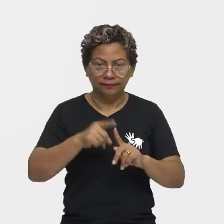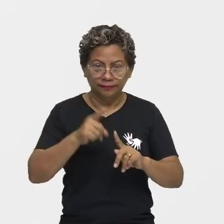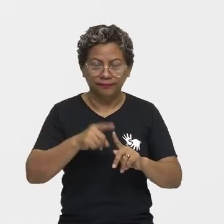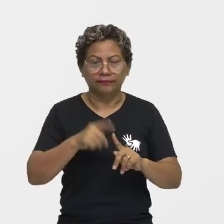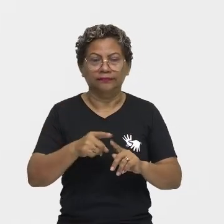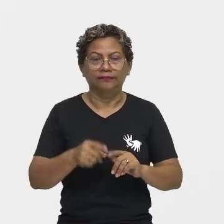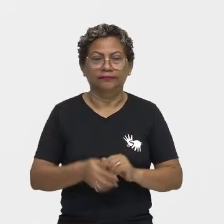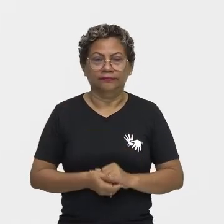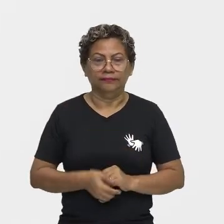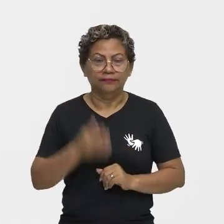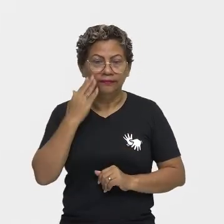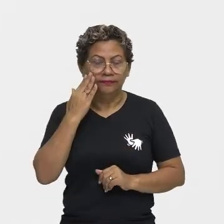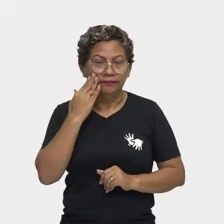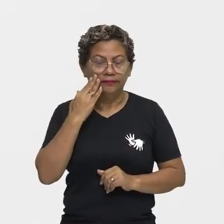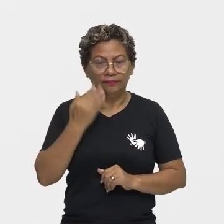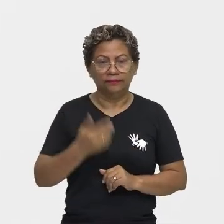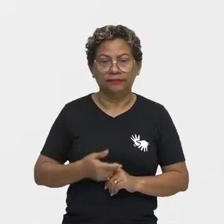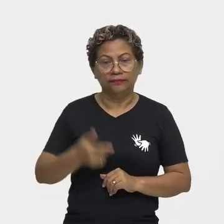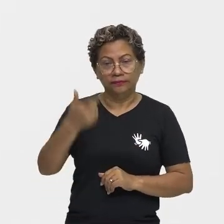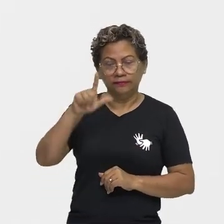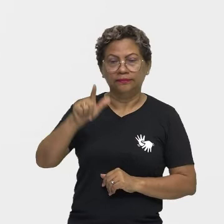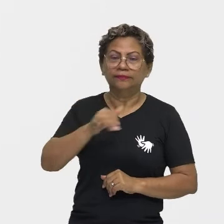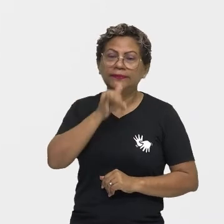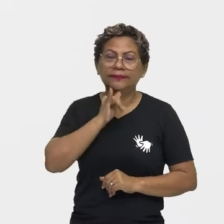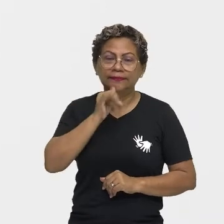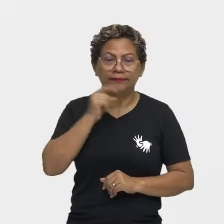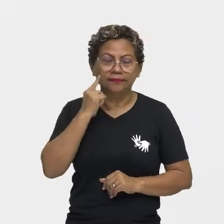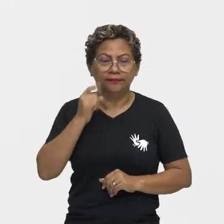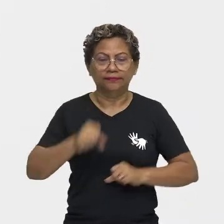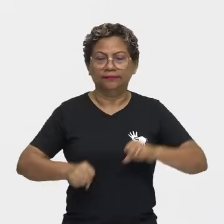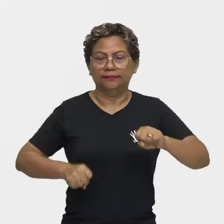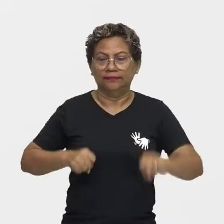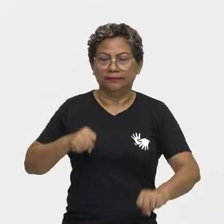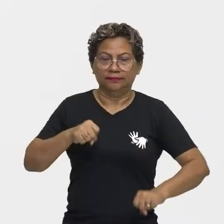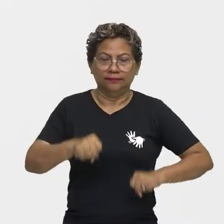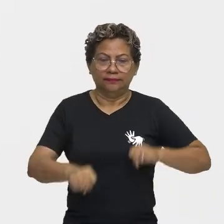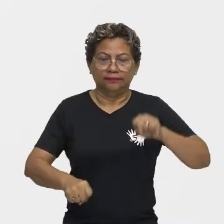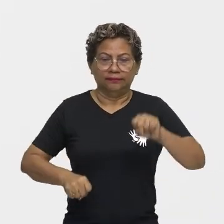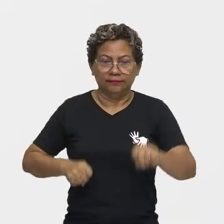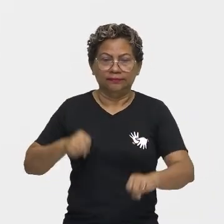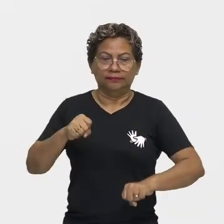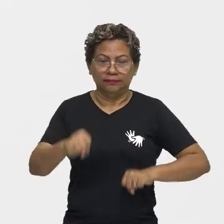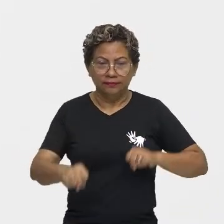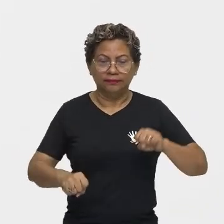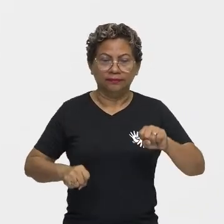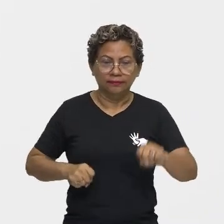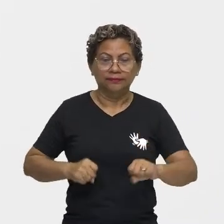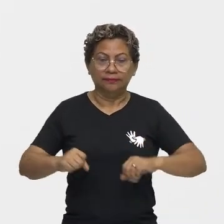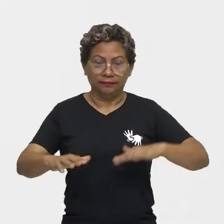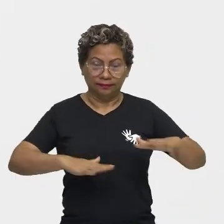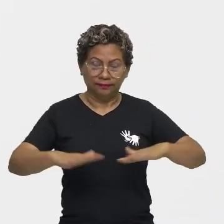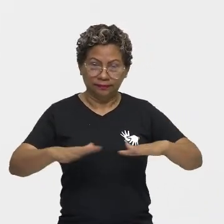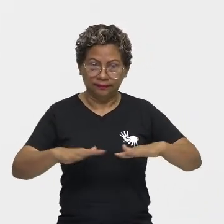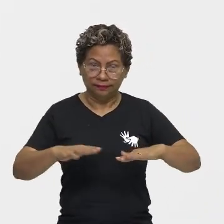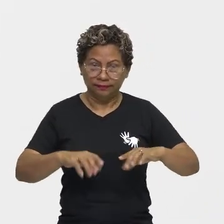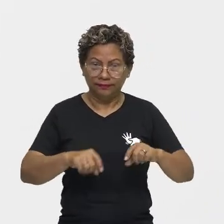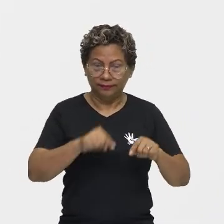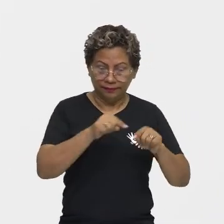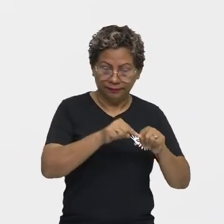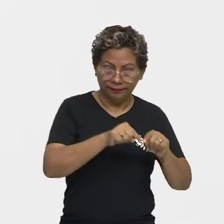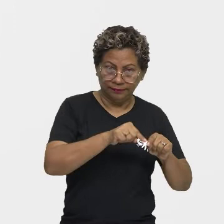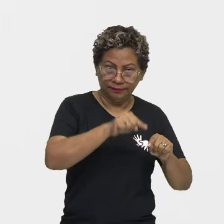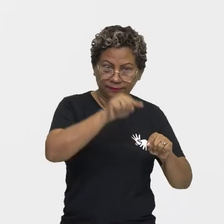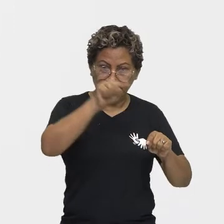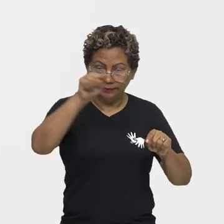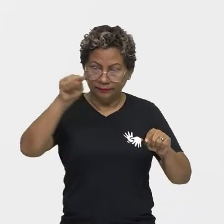outro exemplo, veja só, da pessoa andando de bicicleta, né? Ela tem energia cinética nesse caso, e ali a